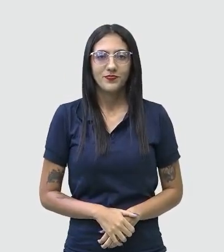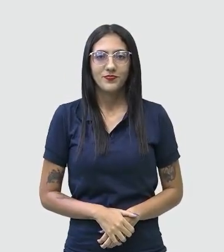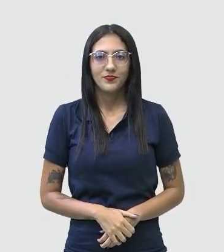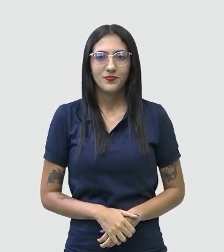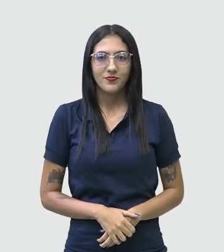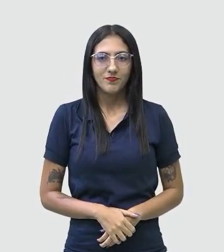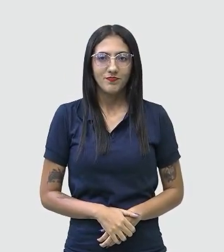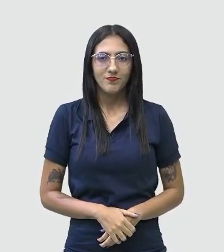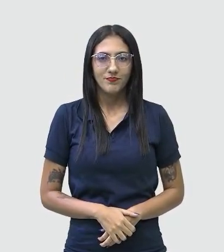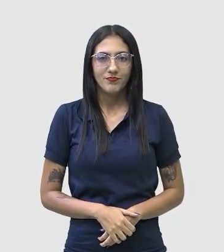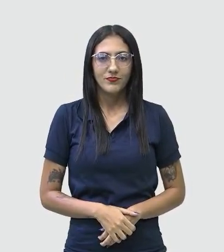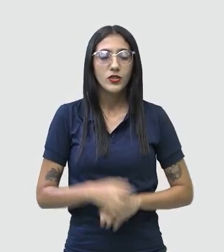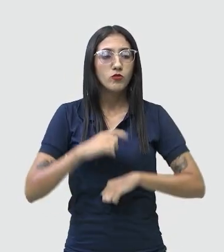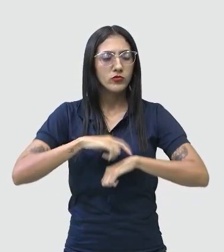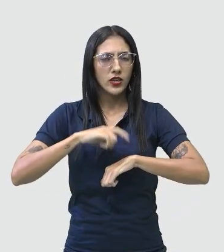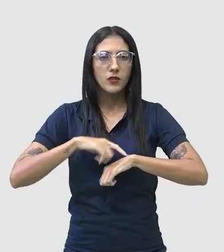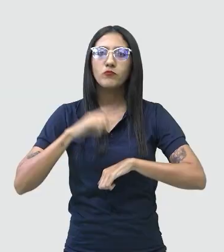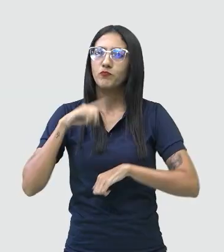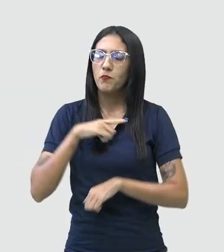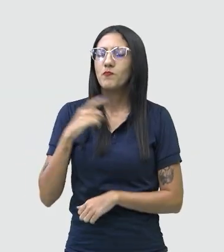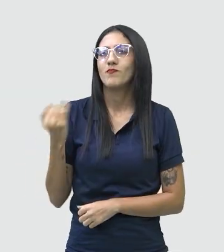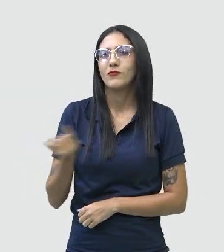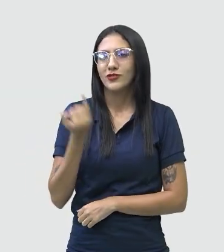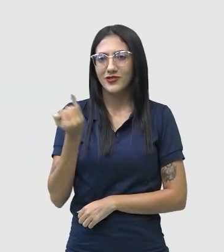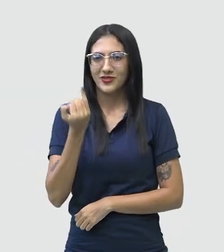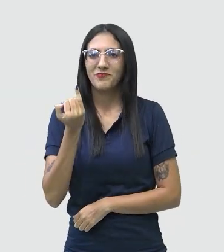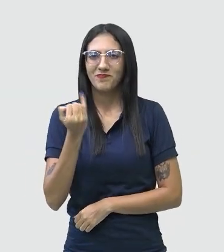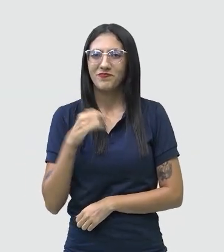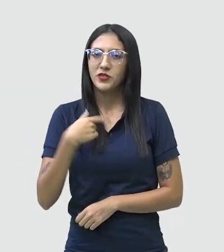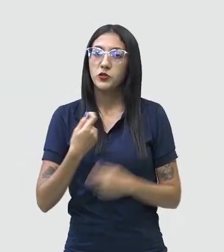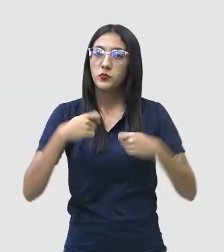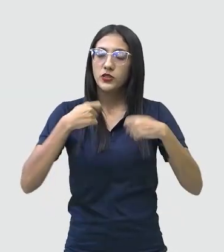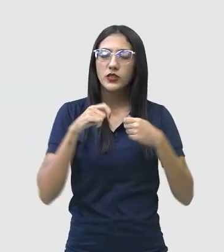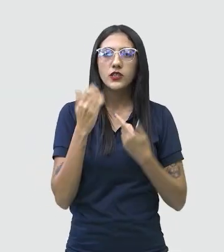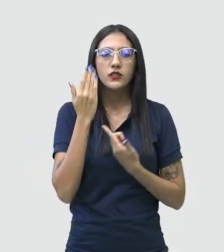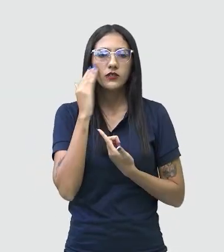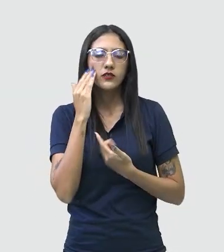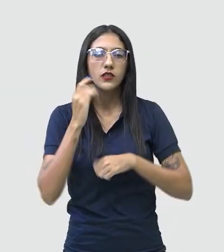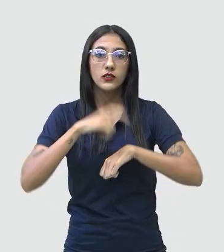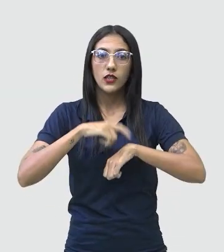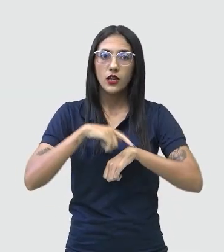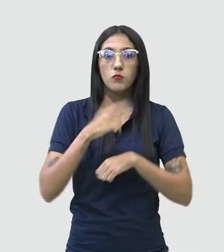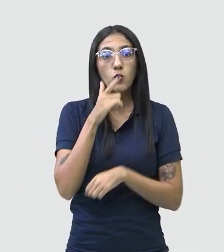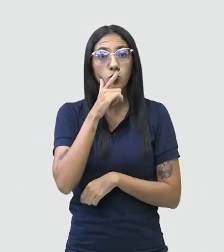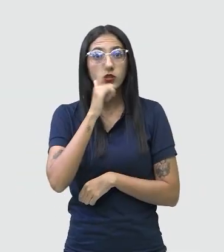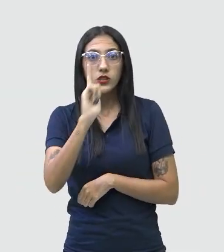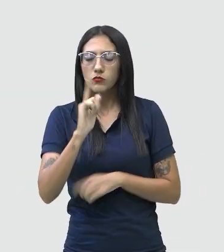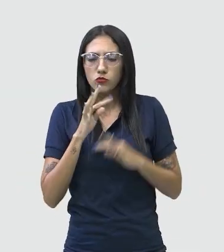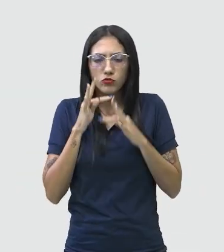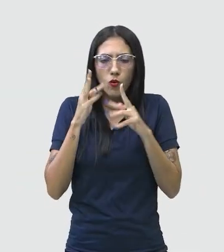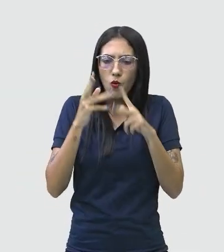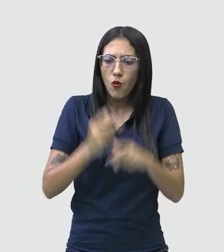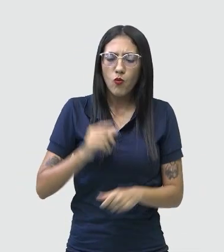O tempo é algo primordial. Temos que encontrar tempo para fazer todas as atividades.